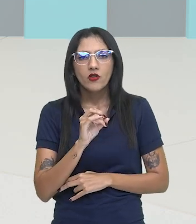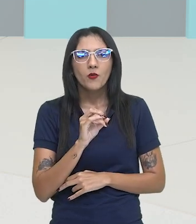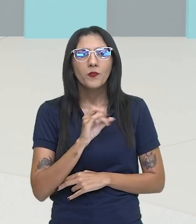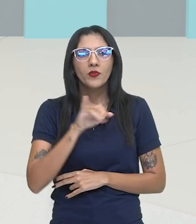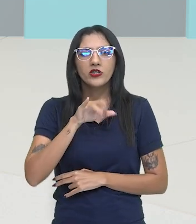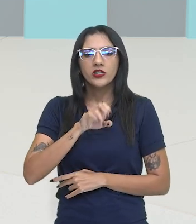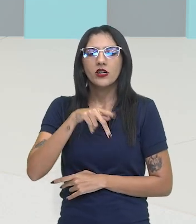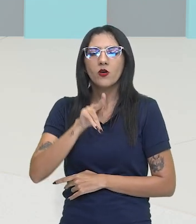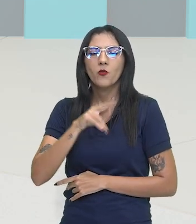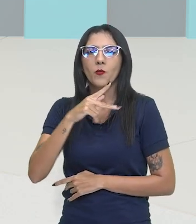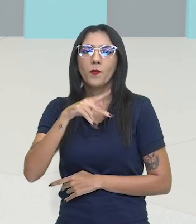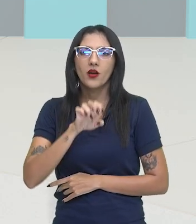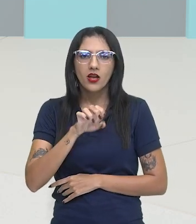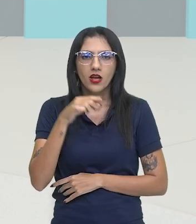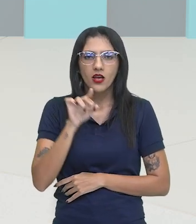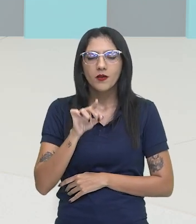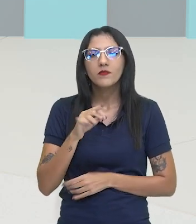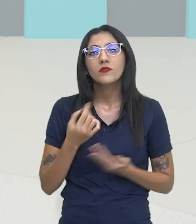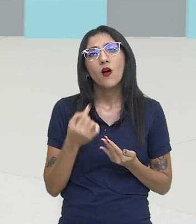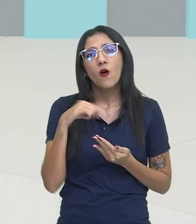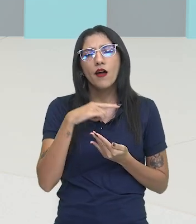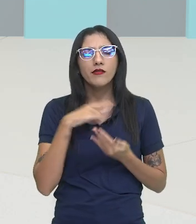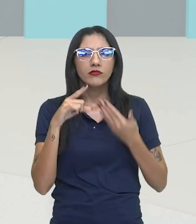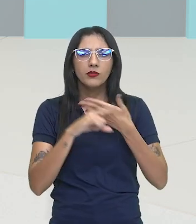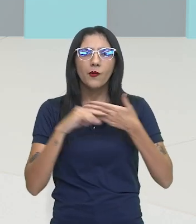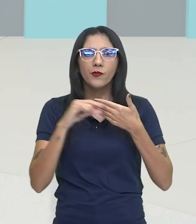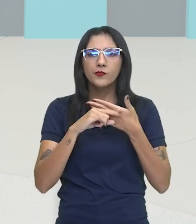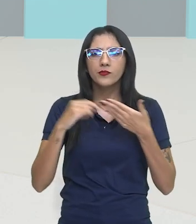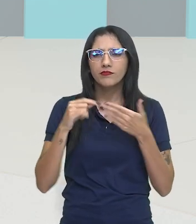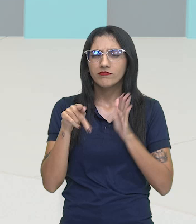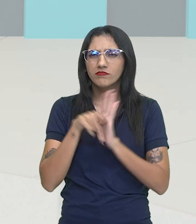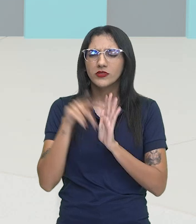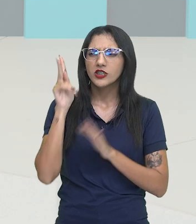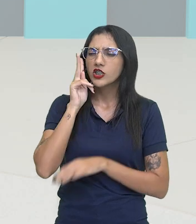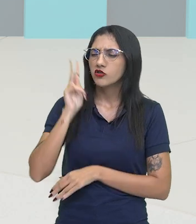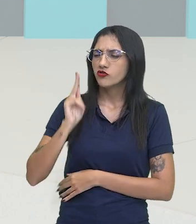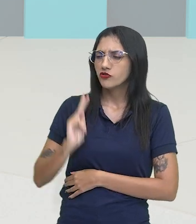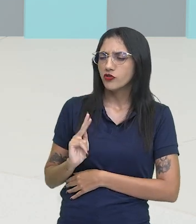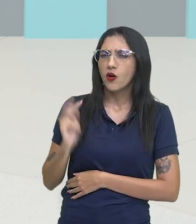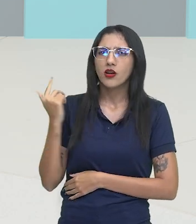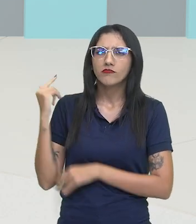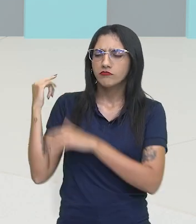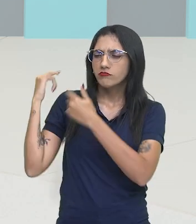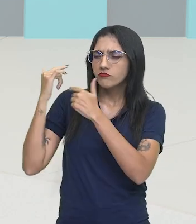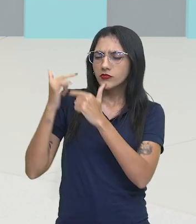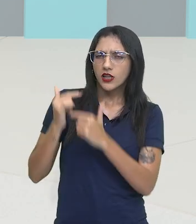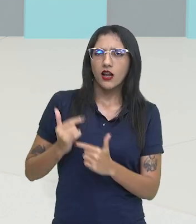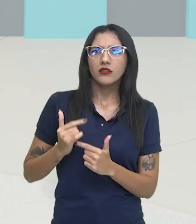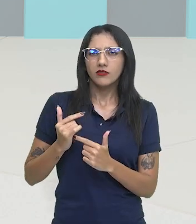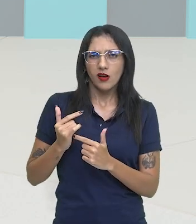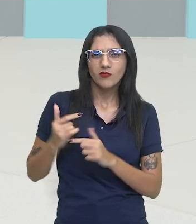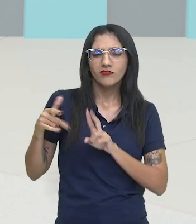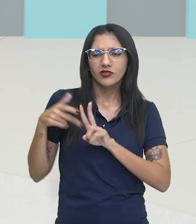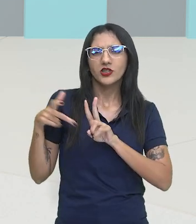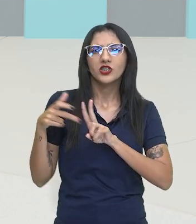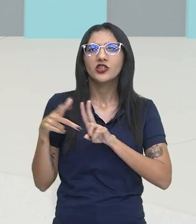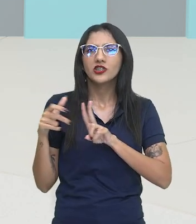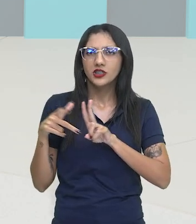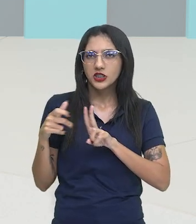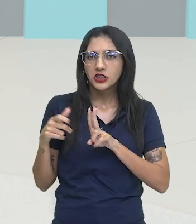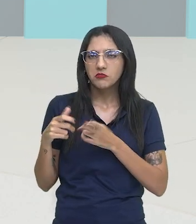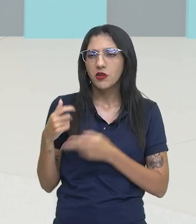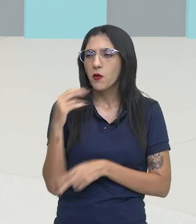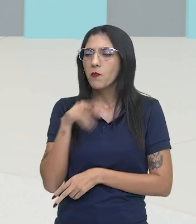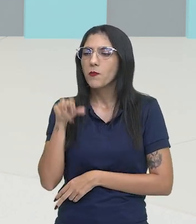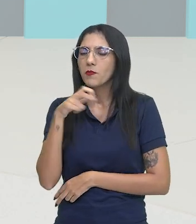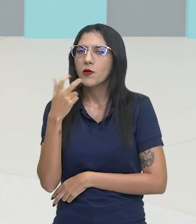autor também, e ele trabalha mais com as histórias contadas oralmente pelos indígenas. Então,